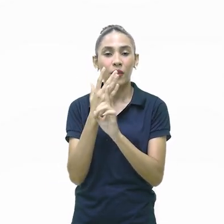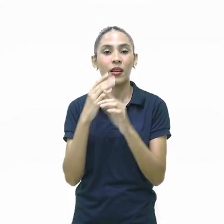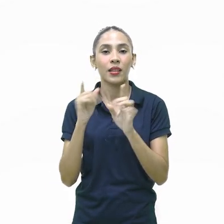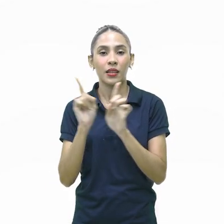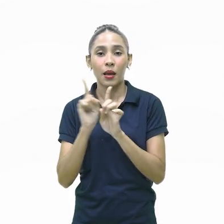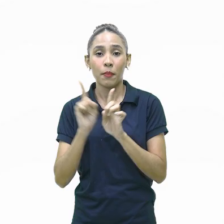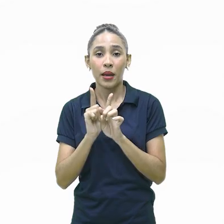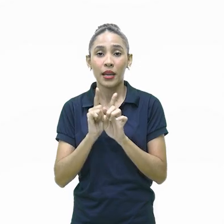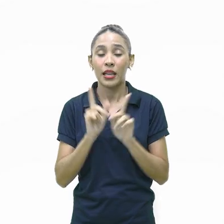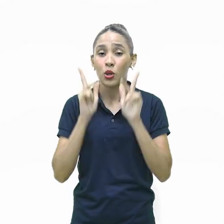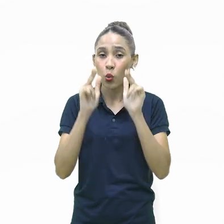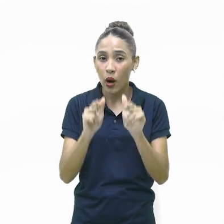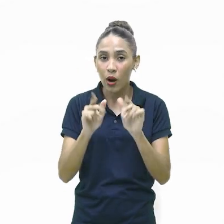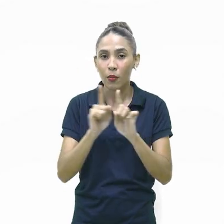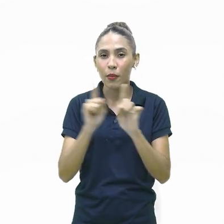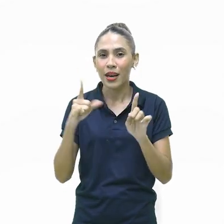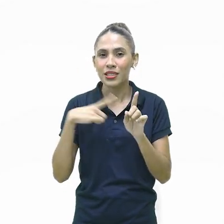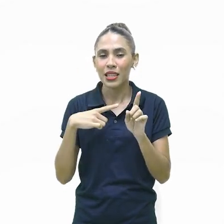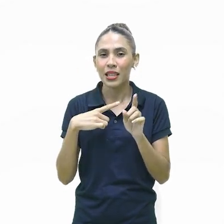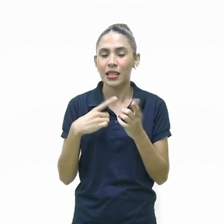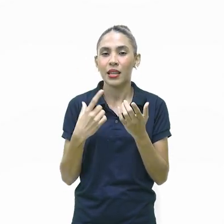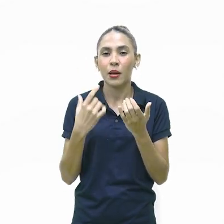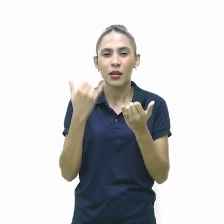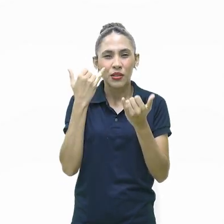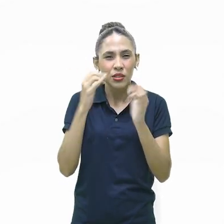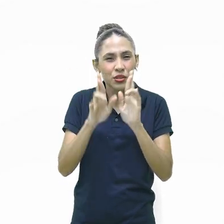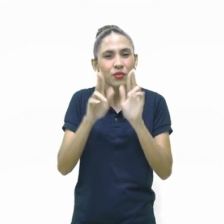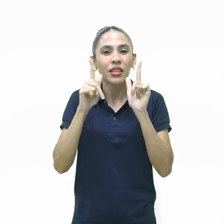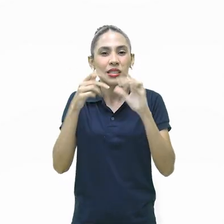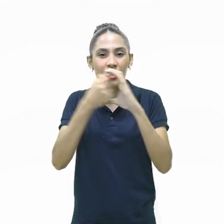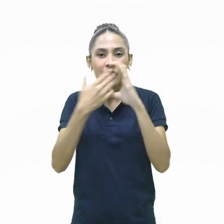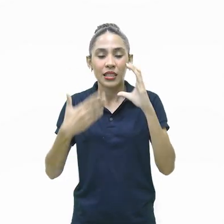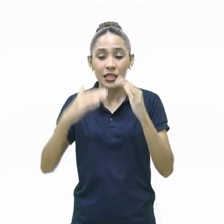espécie, mas têm uma aparência diferente, né, tem